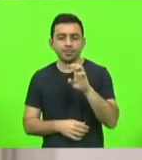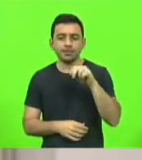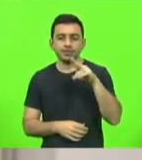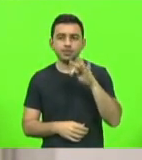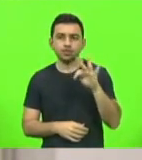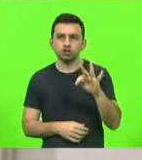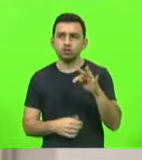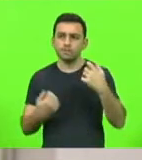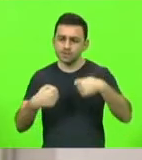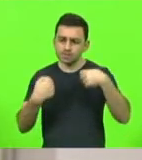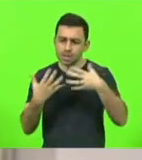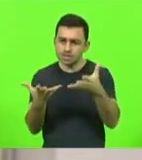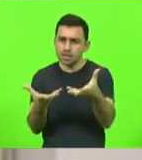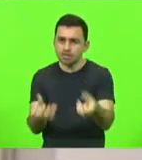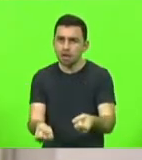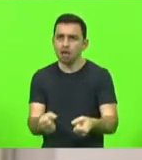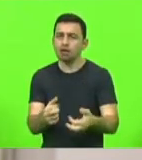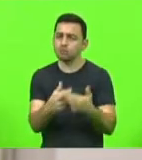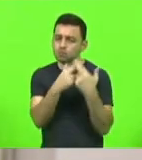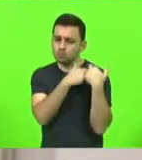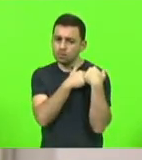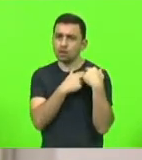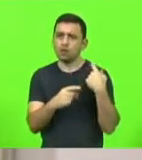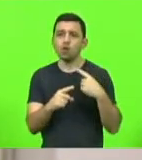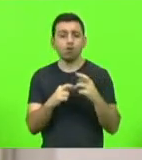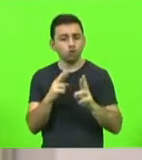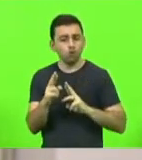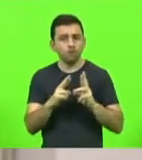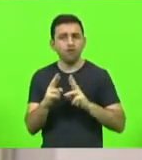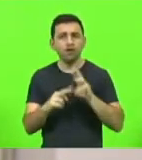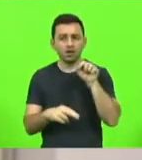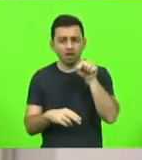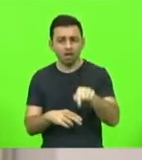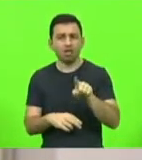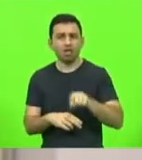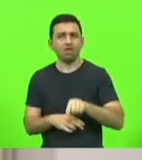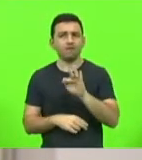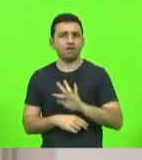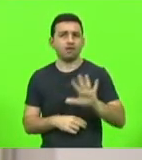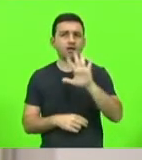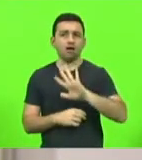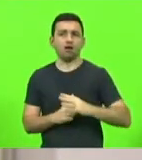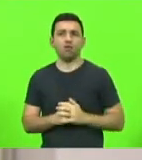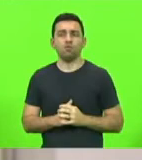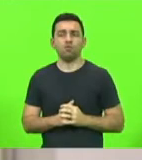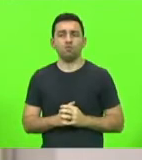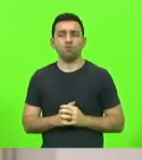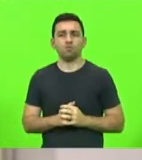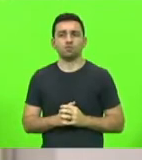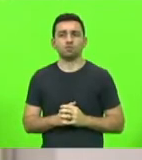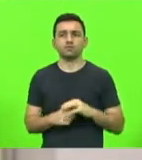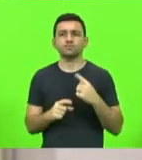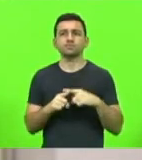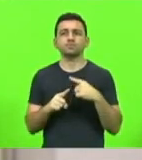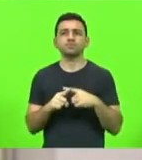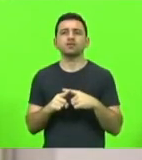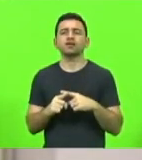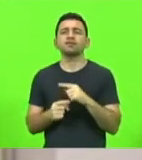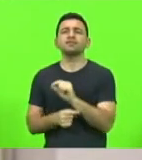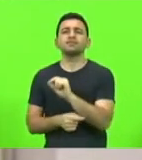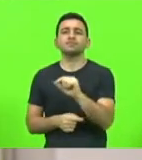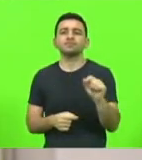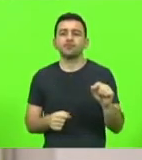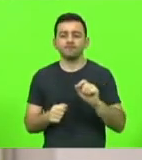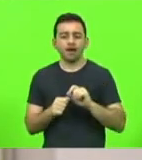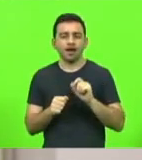assuma a responsabilidade, porque a rodovia é federal. Que assuma a responsabilidade, porque quem está fazendo alguma